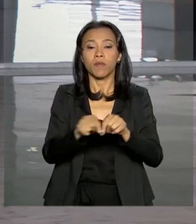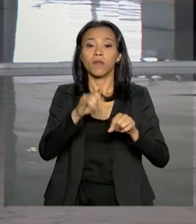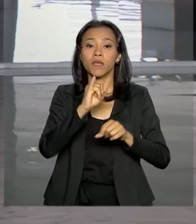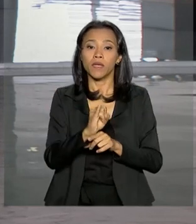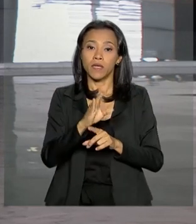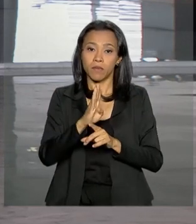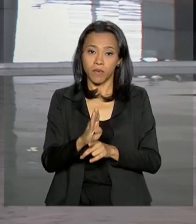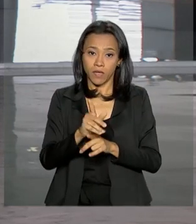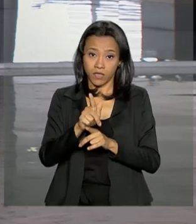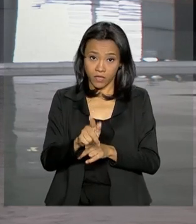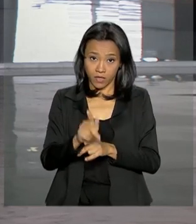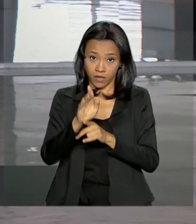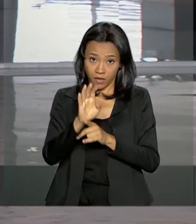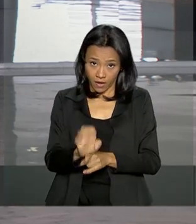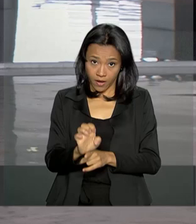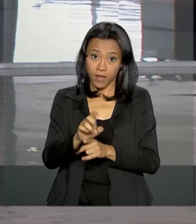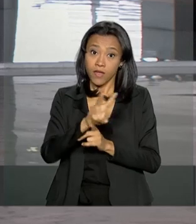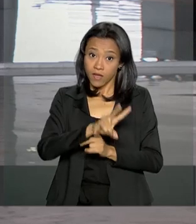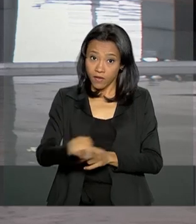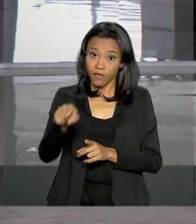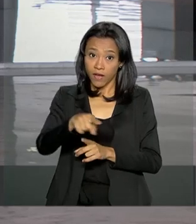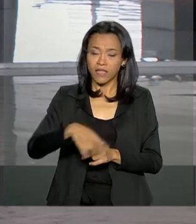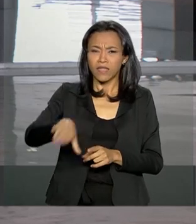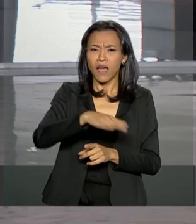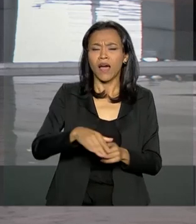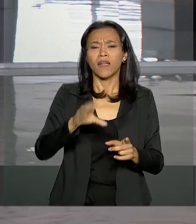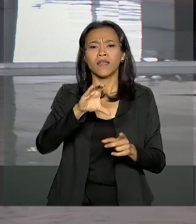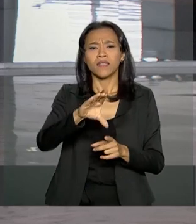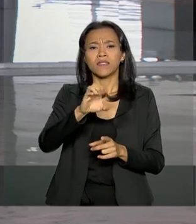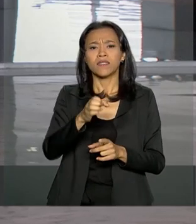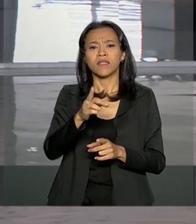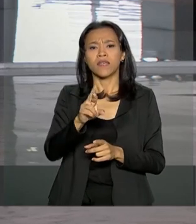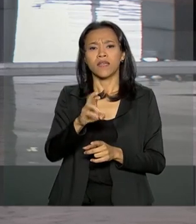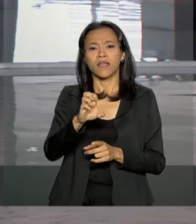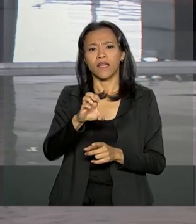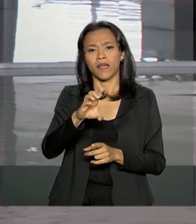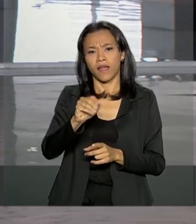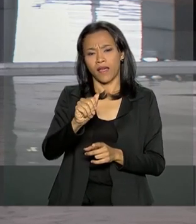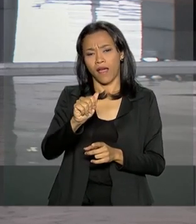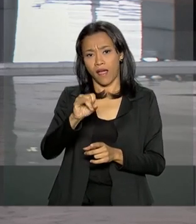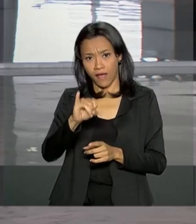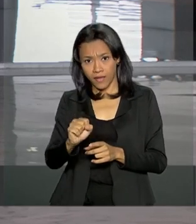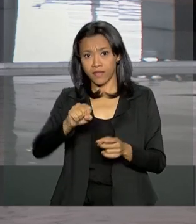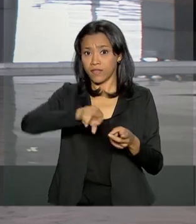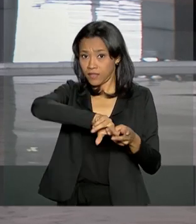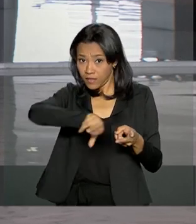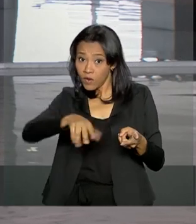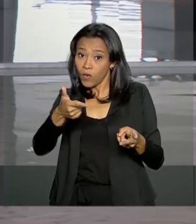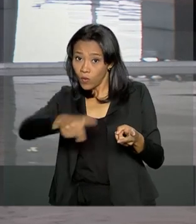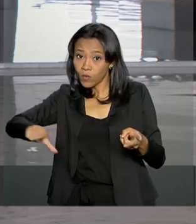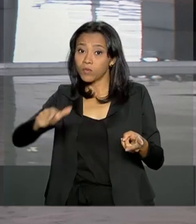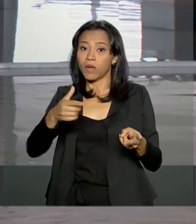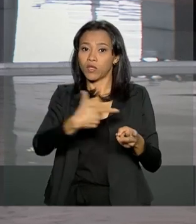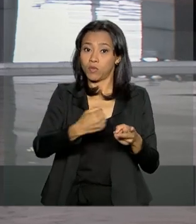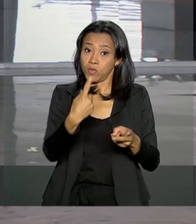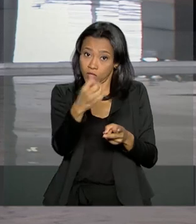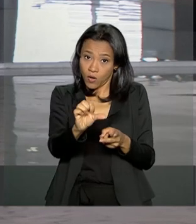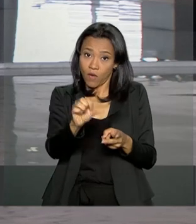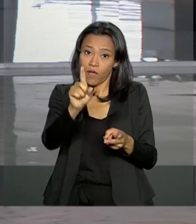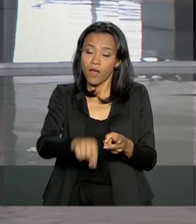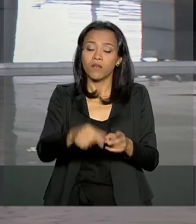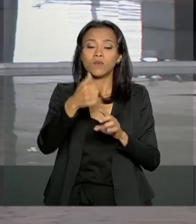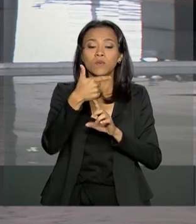de safra em janeiro. A produção de cereais, leguminosas e oleaginosas para 2019 foi estimada